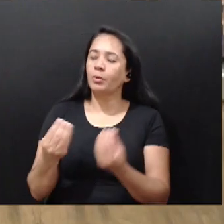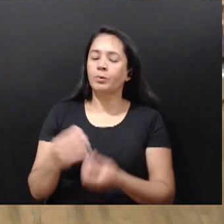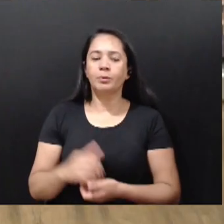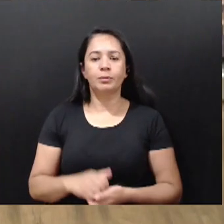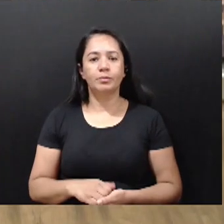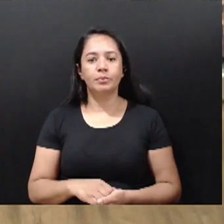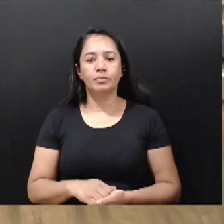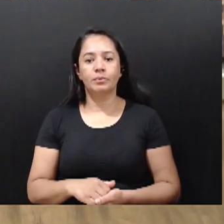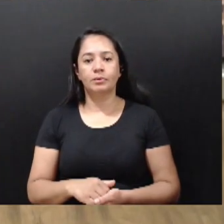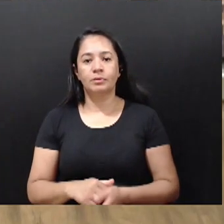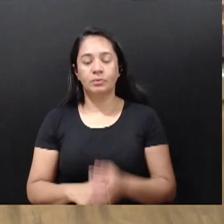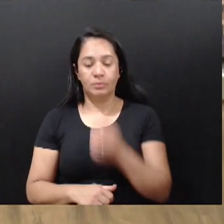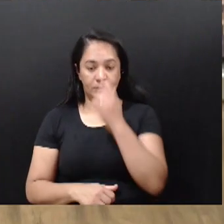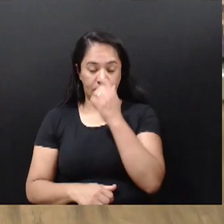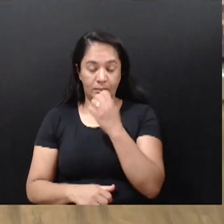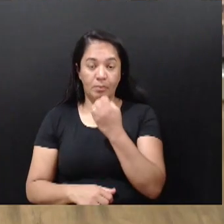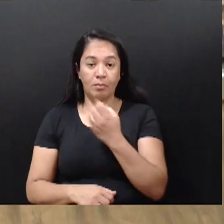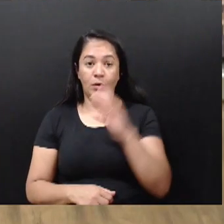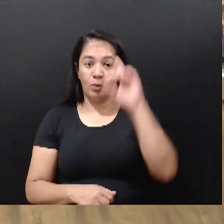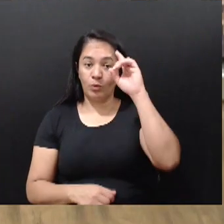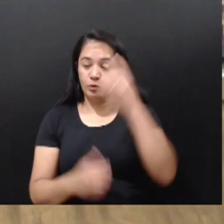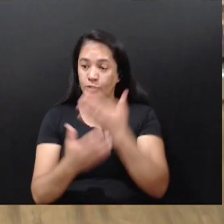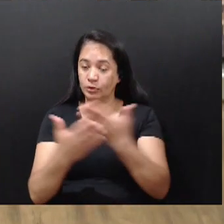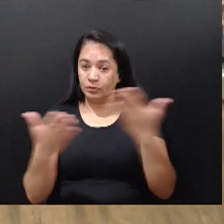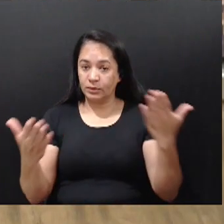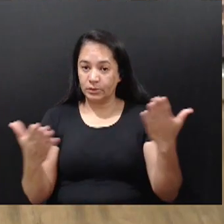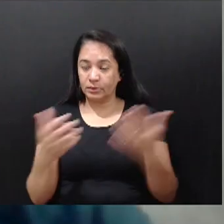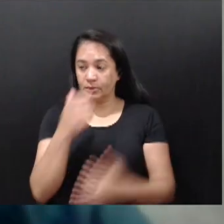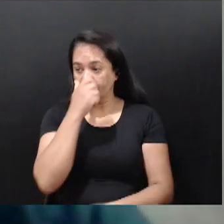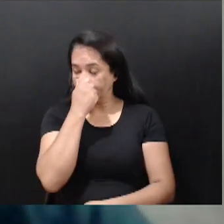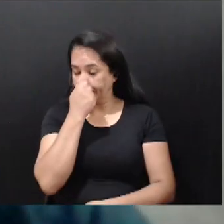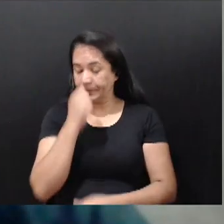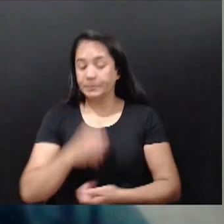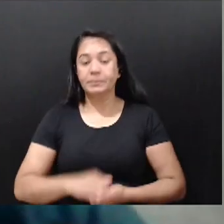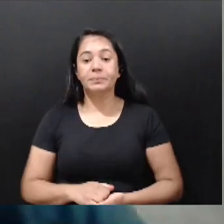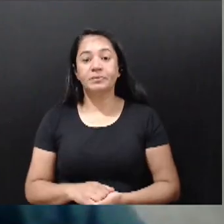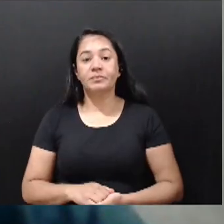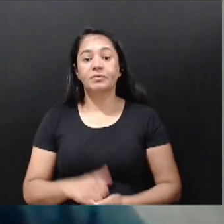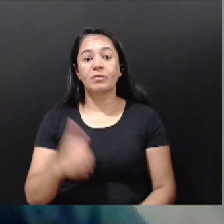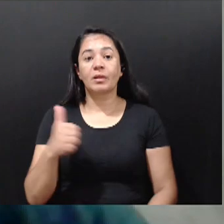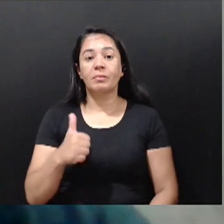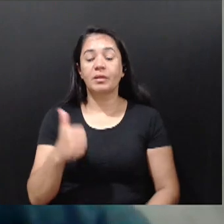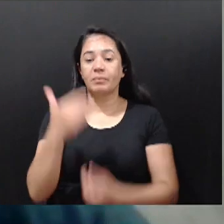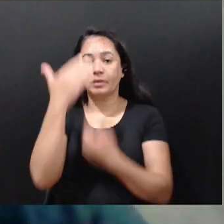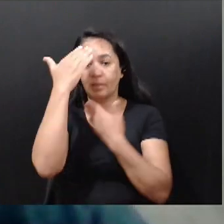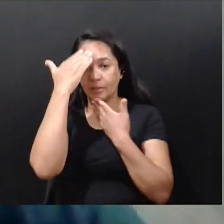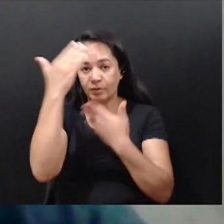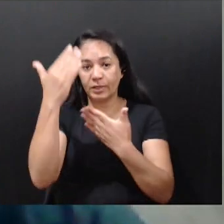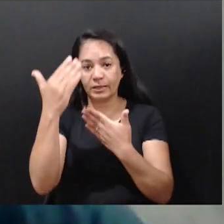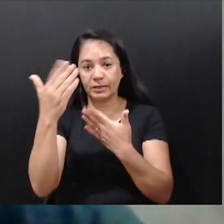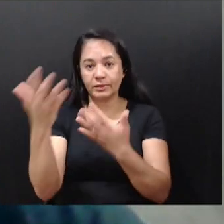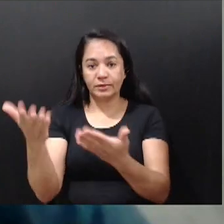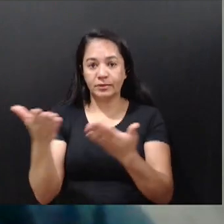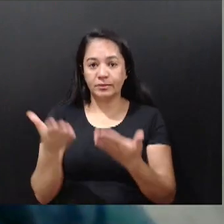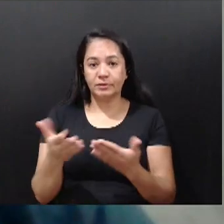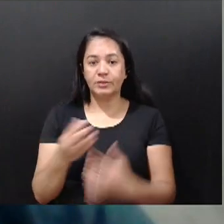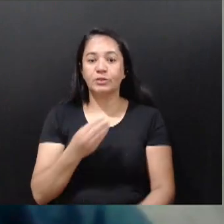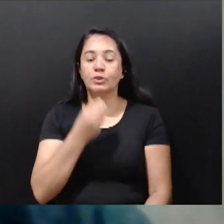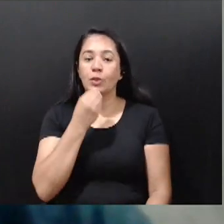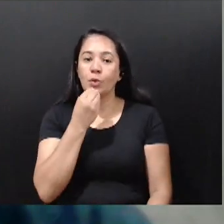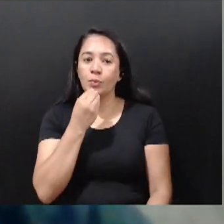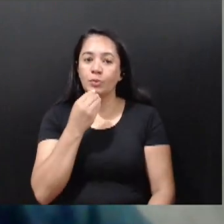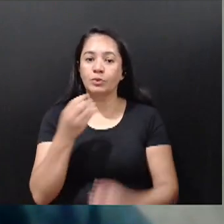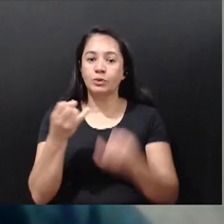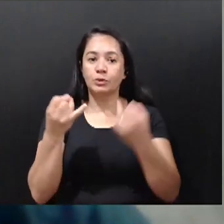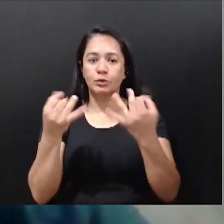Bom dia, Mirna, bom dia a todos os telespectadores do programa. Primeiramente, agradecer o convite, né, a oportunidade de falar um pouquinho